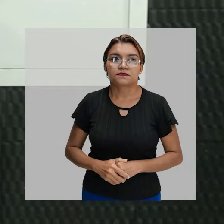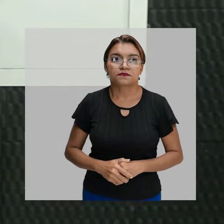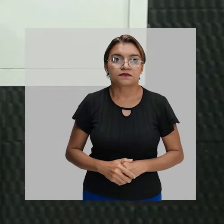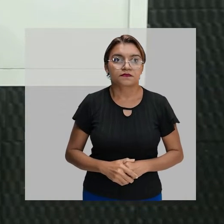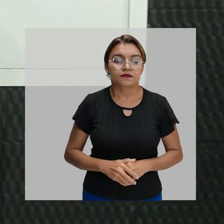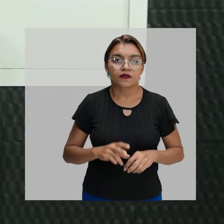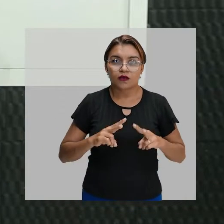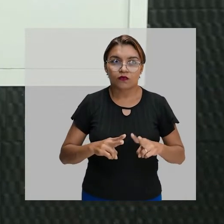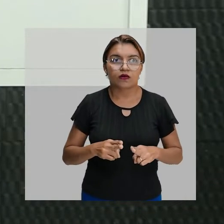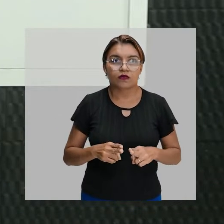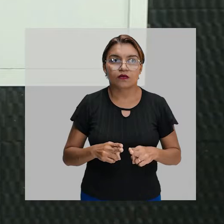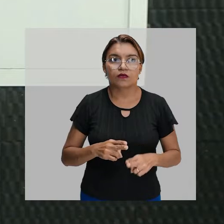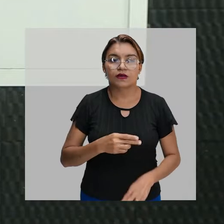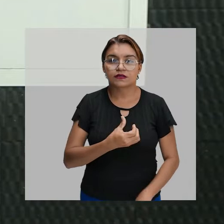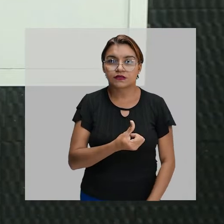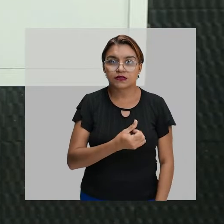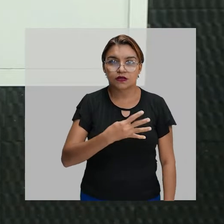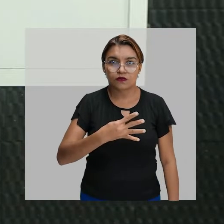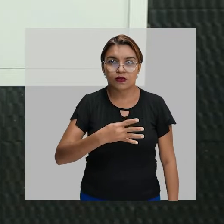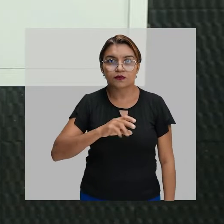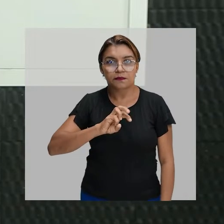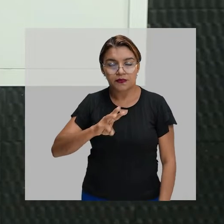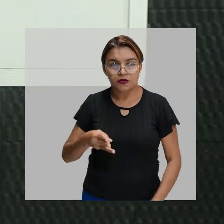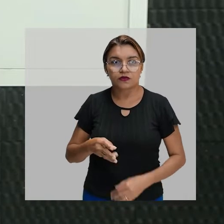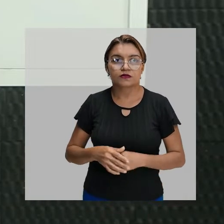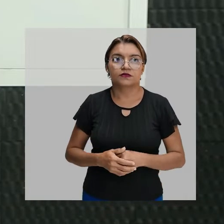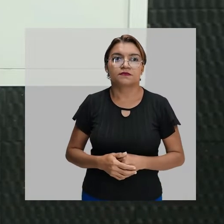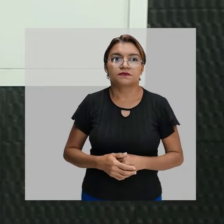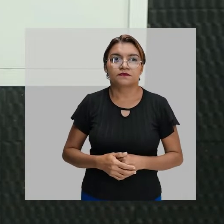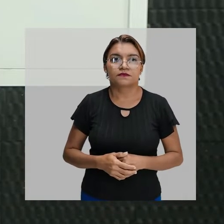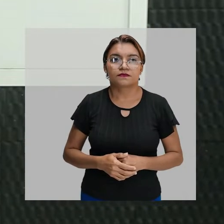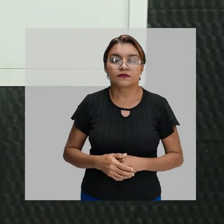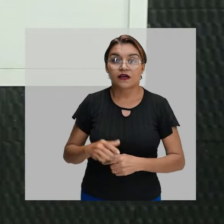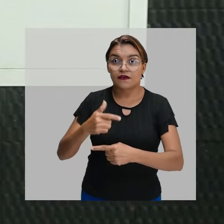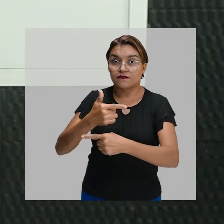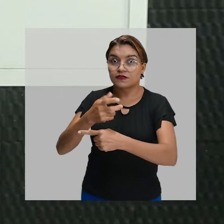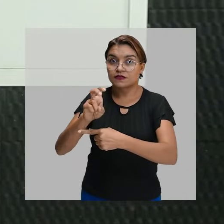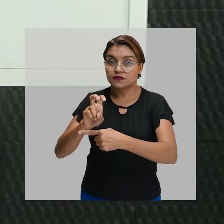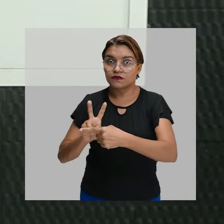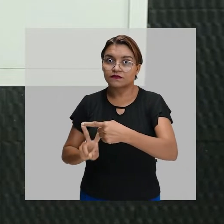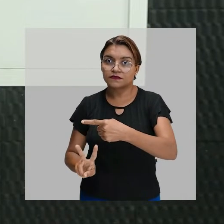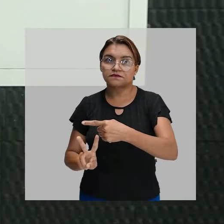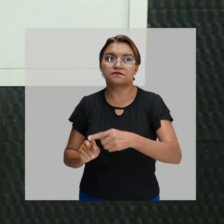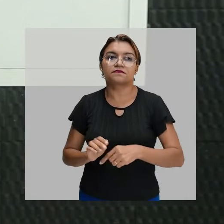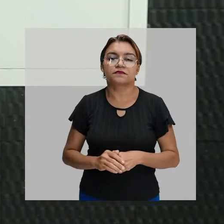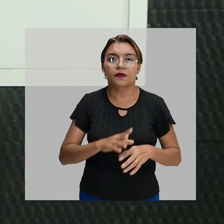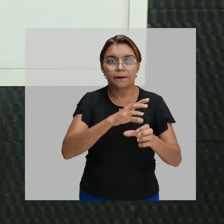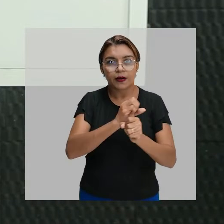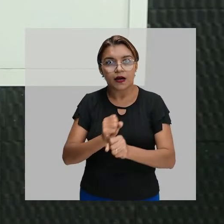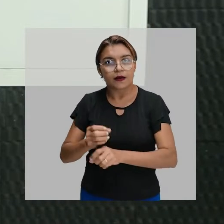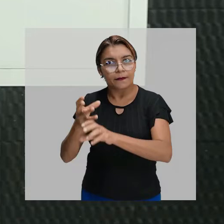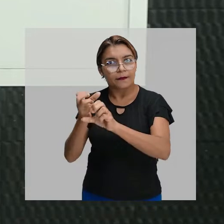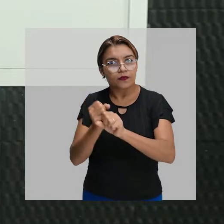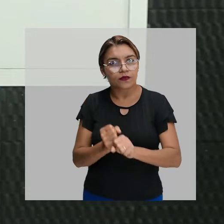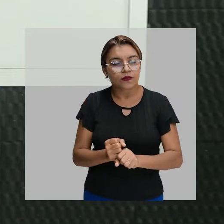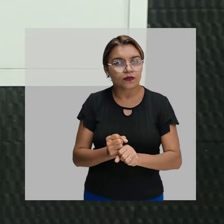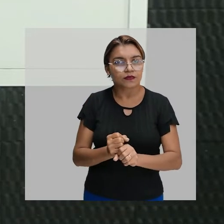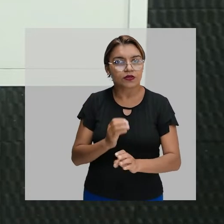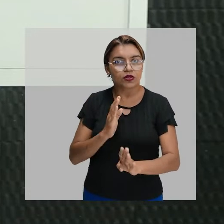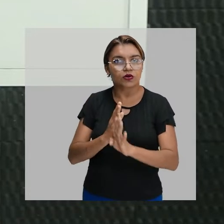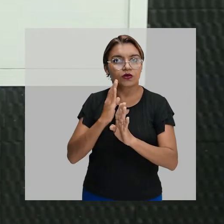é sobre visão fazendo meios pelos extremos e você vai